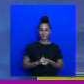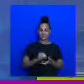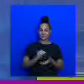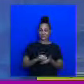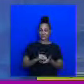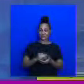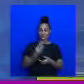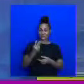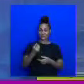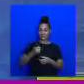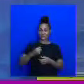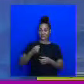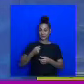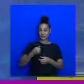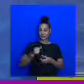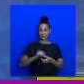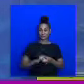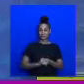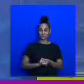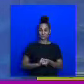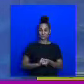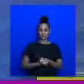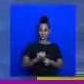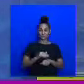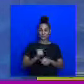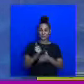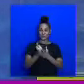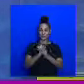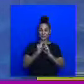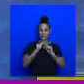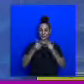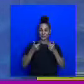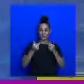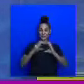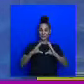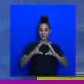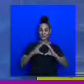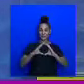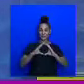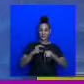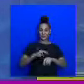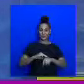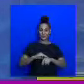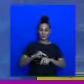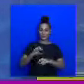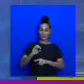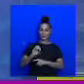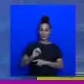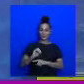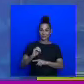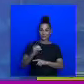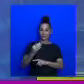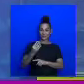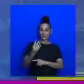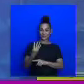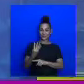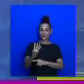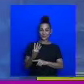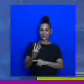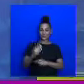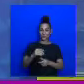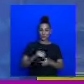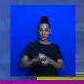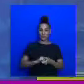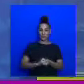Ainda faltam 3 números. Vem sorte, vem sorte. Bola marrom 04. Marrom